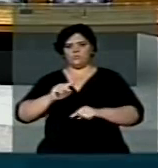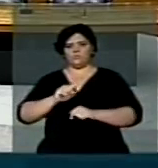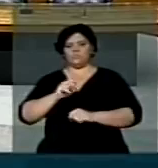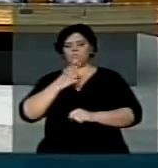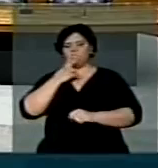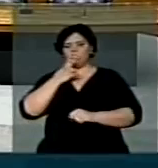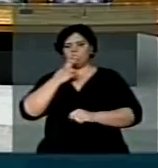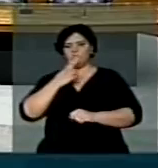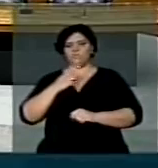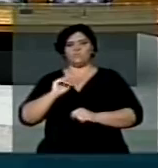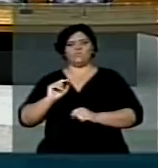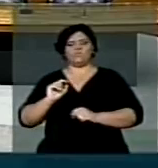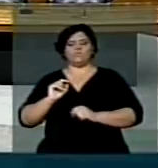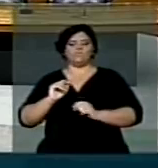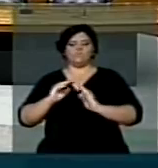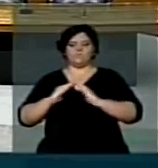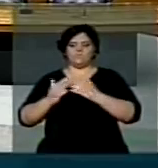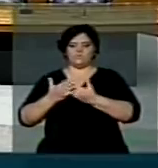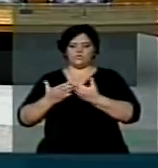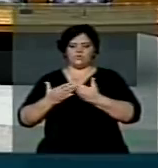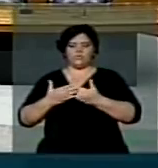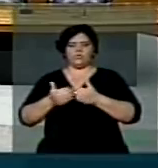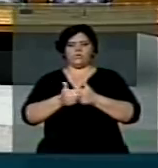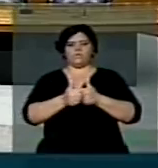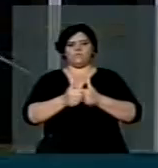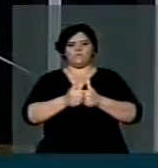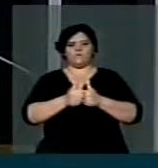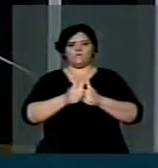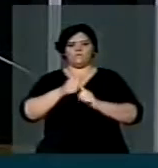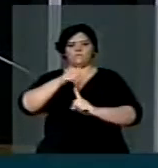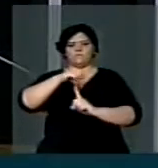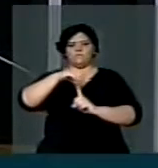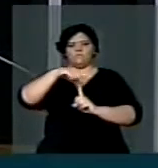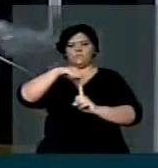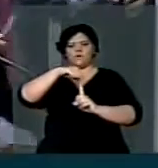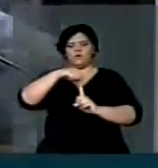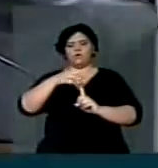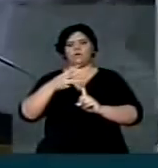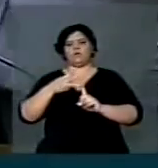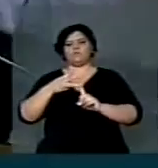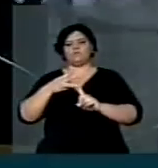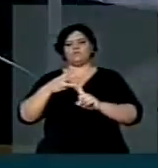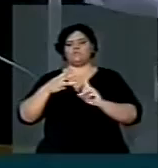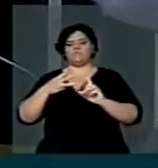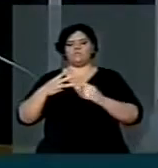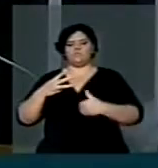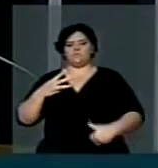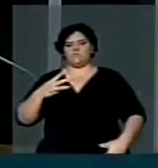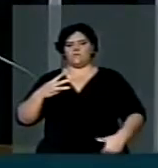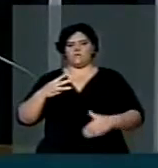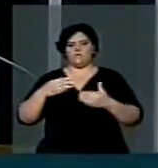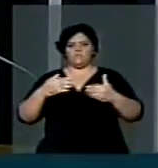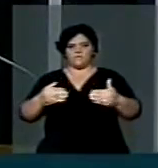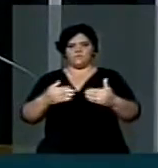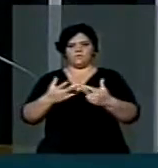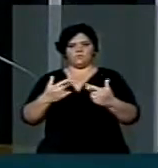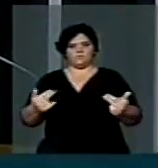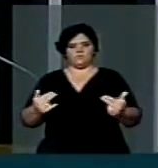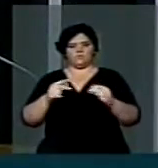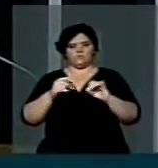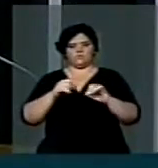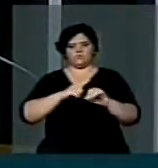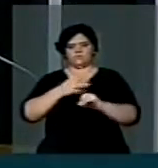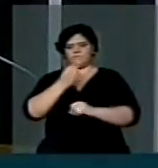órgãos públicos, de escolas, paradas de ônibus e em outros lugares de grandes